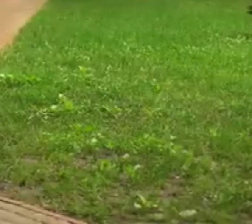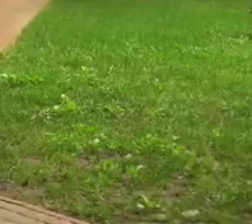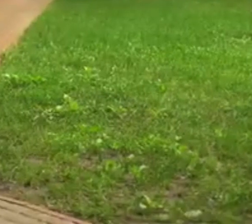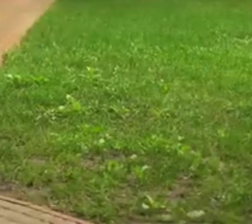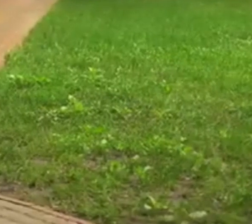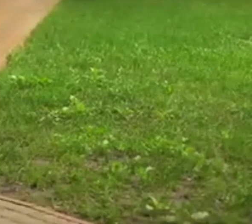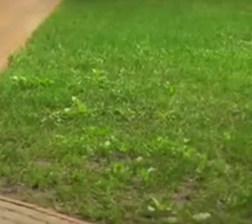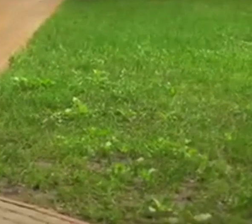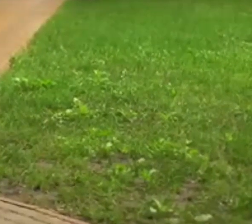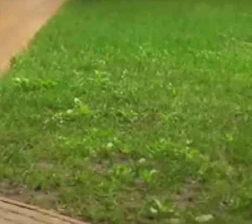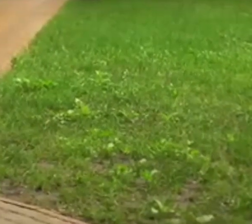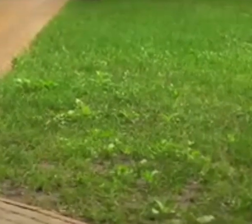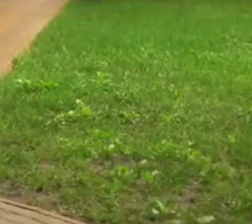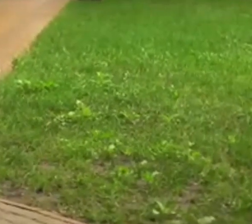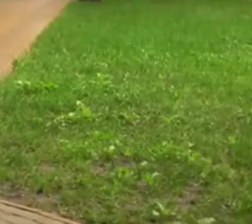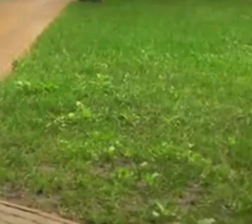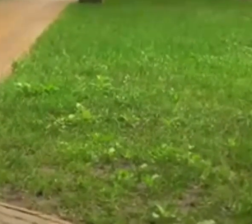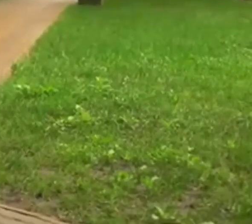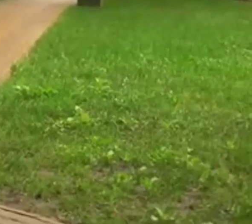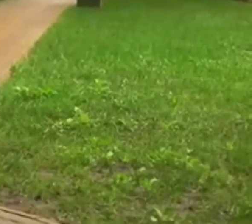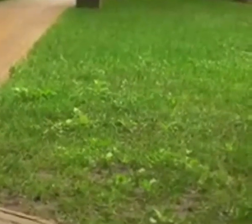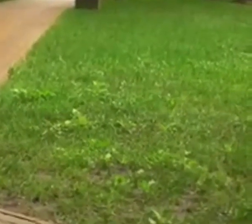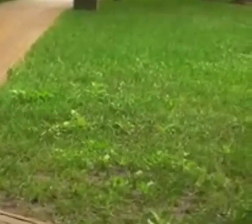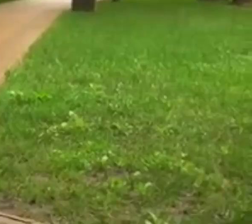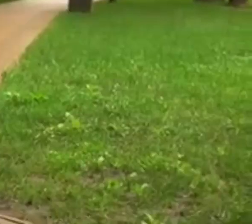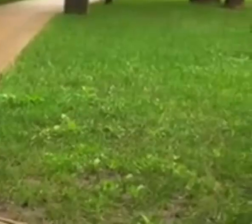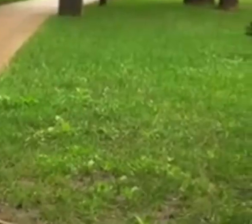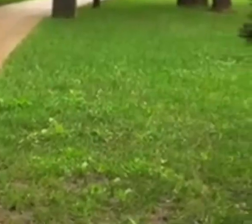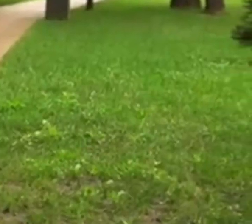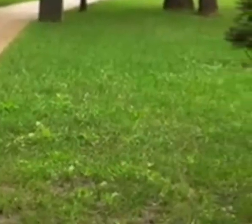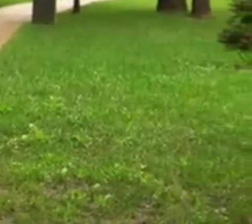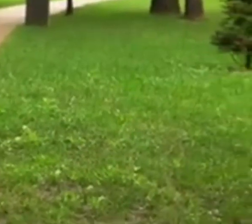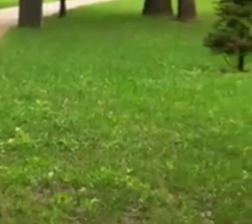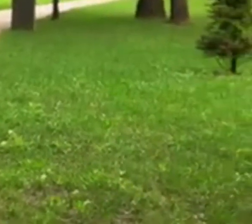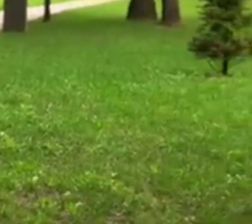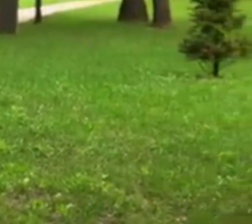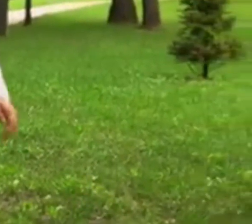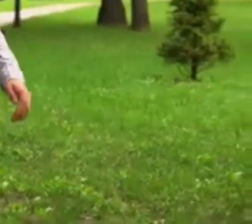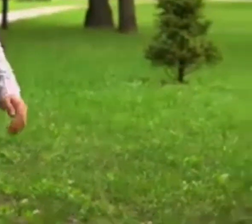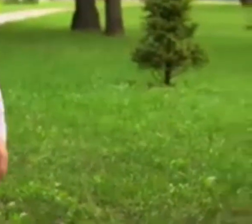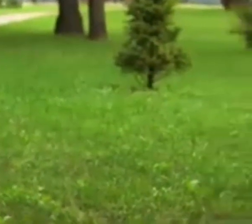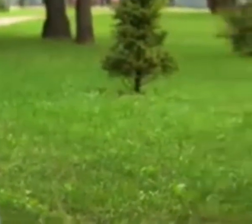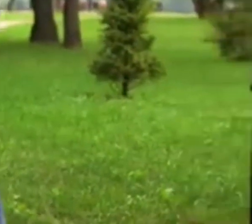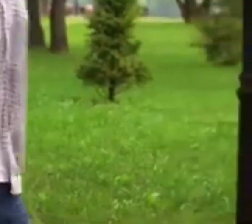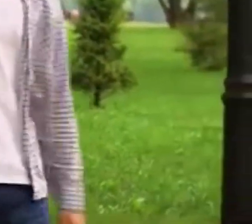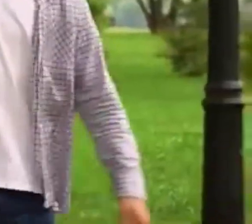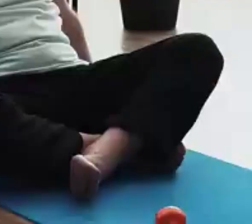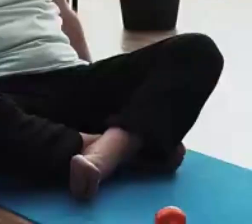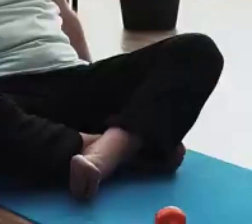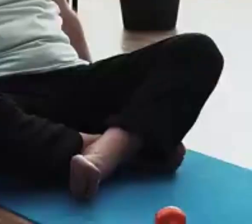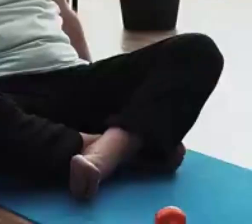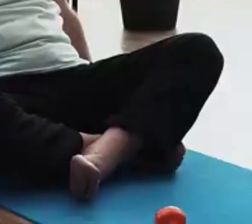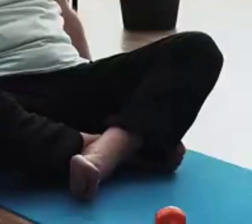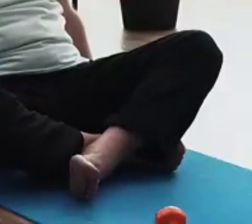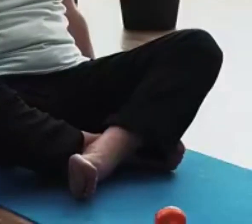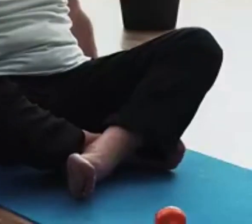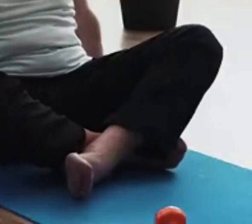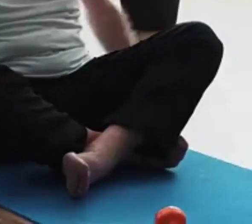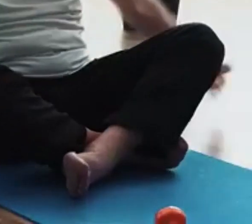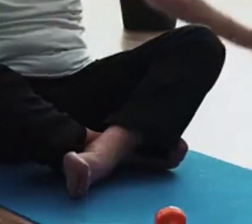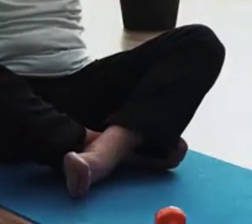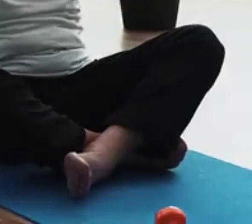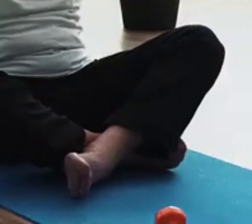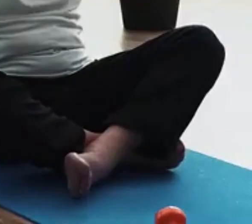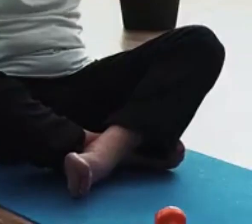atividade física pode trazer diversos benefícios, desde a infância, passando pela fase adulta até a terceira